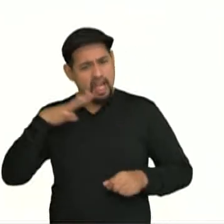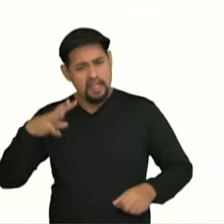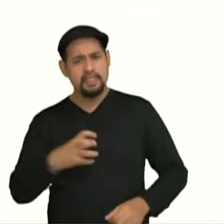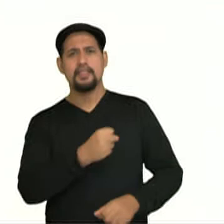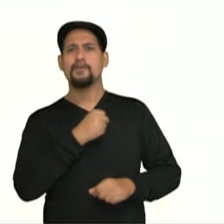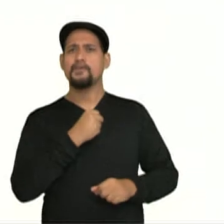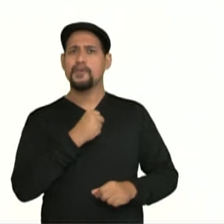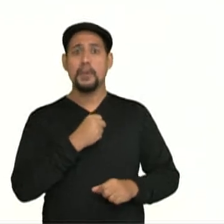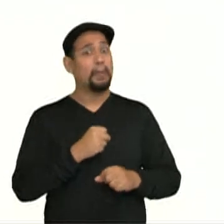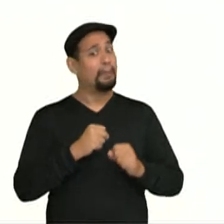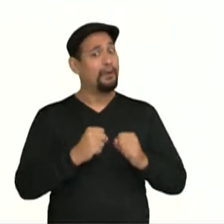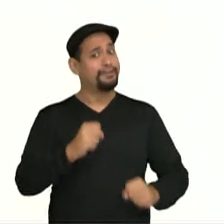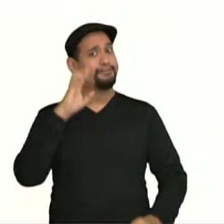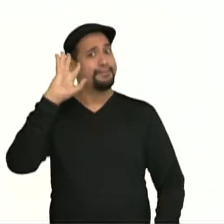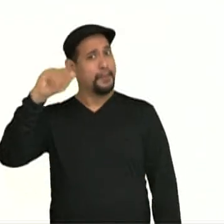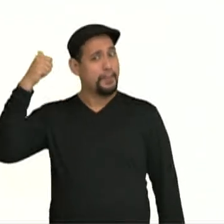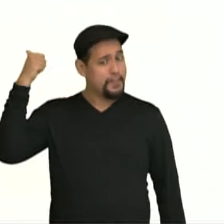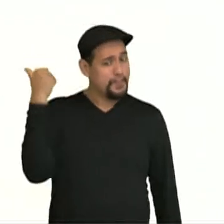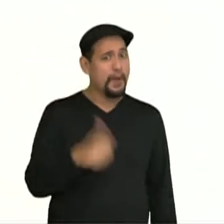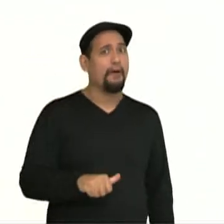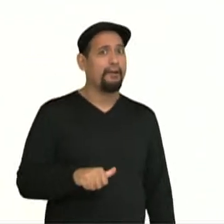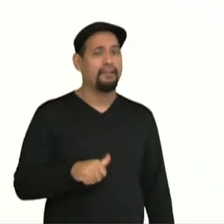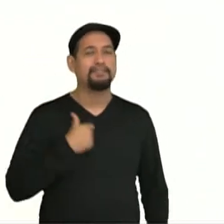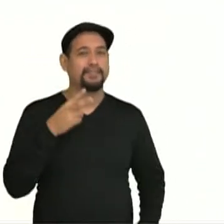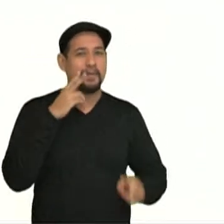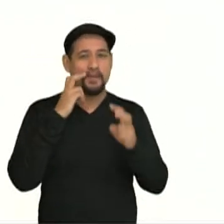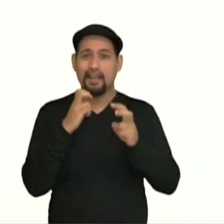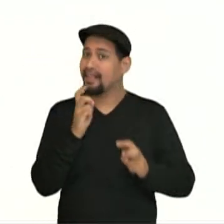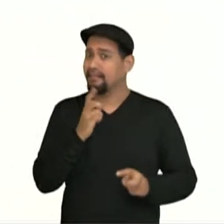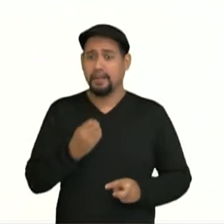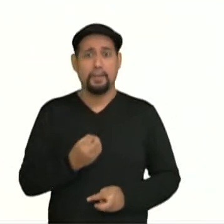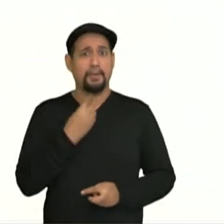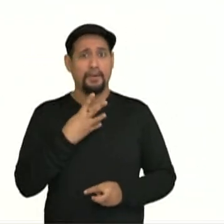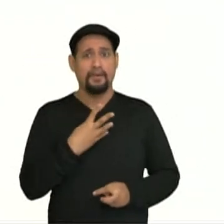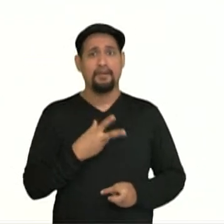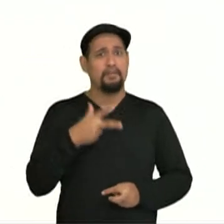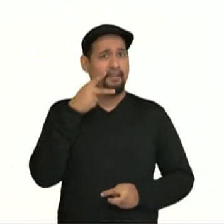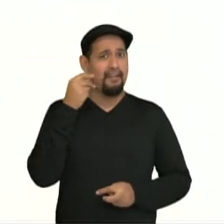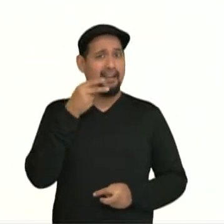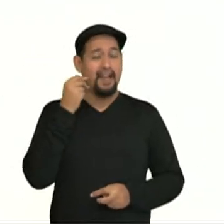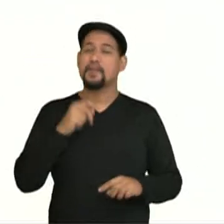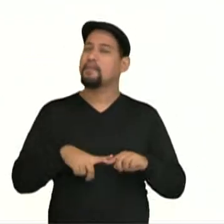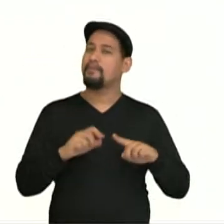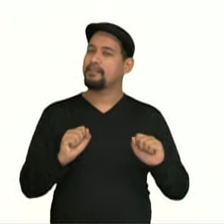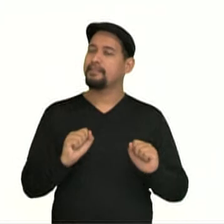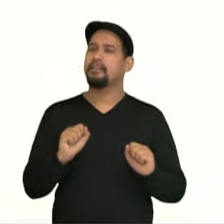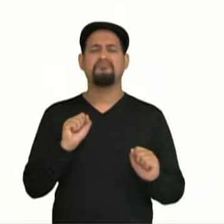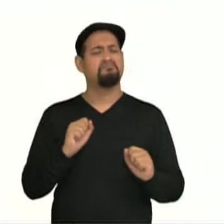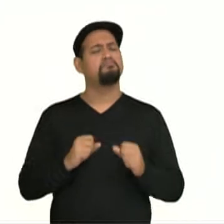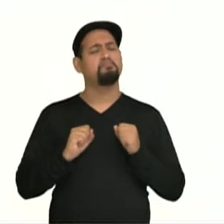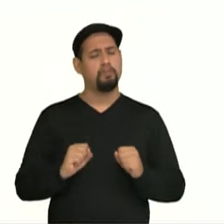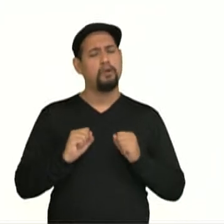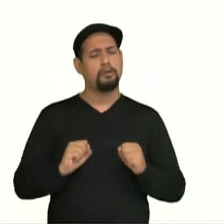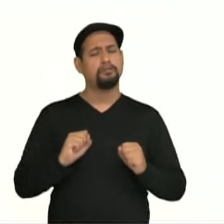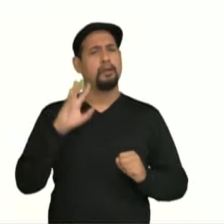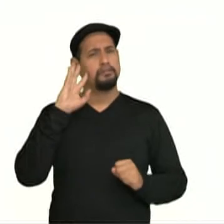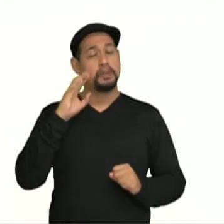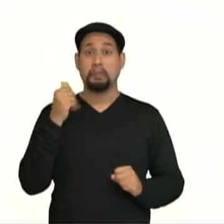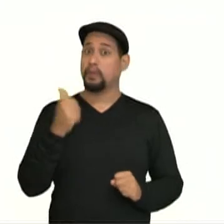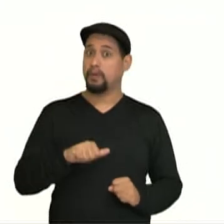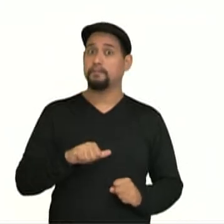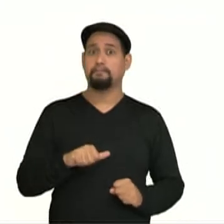poderia ser pior. Veja, então a situação ali não está boa para o Garfield, mas ele ainda é otimista, ele diz que poderia ser